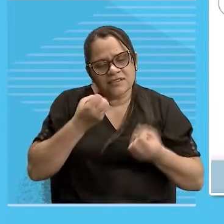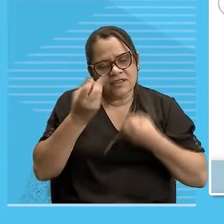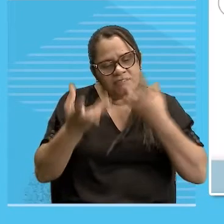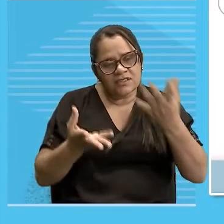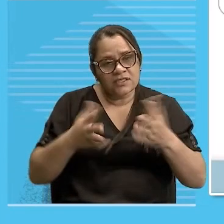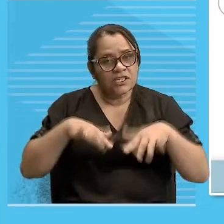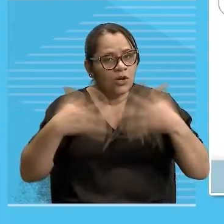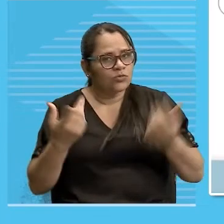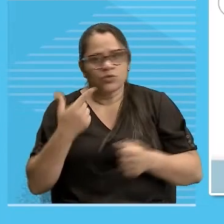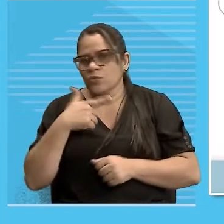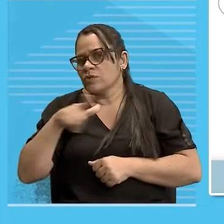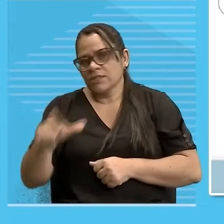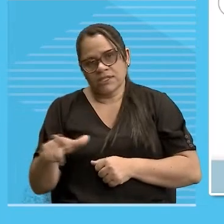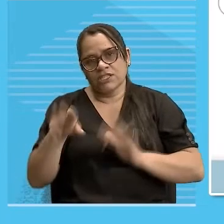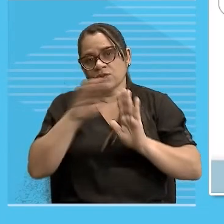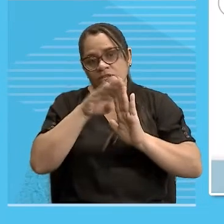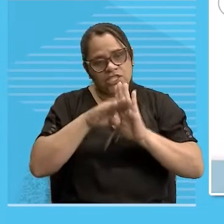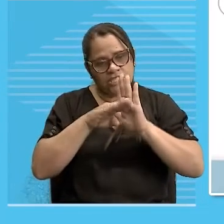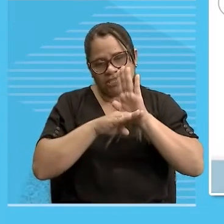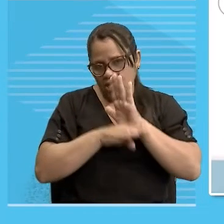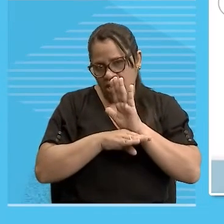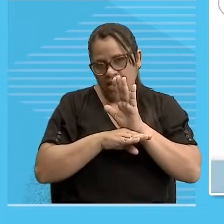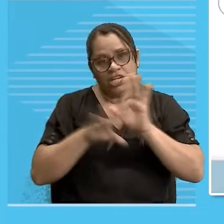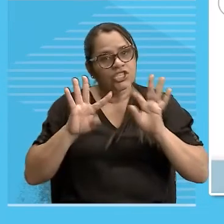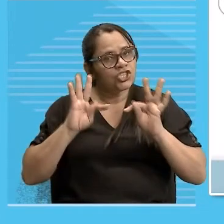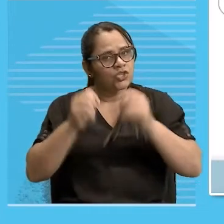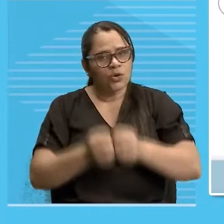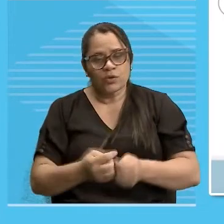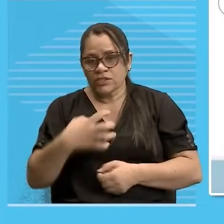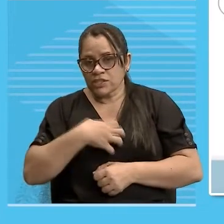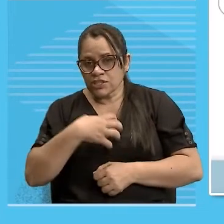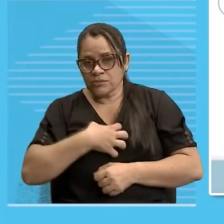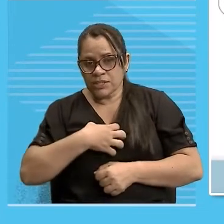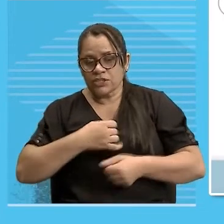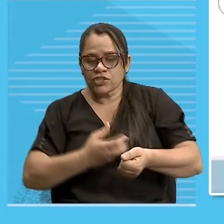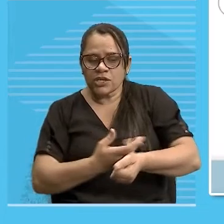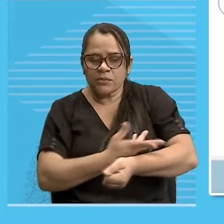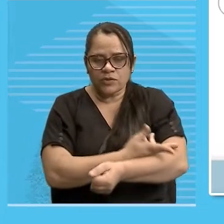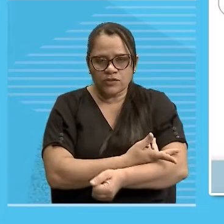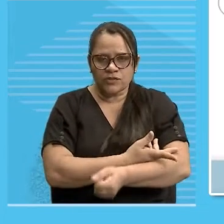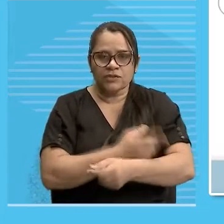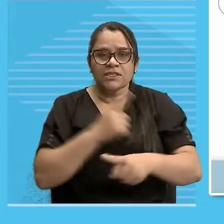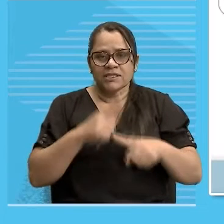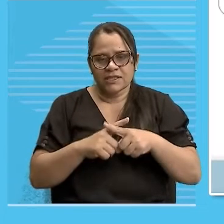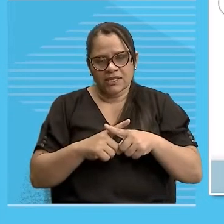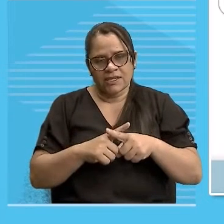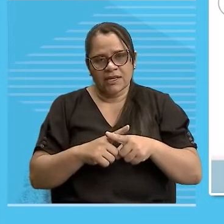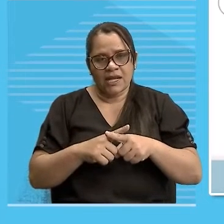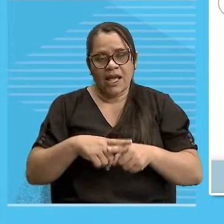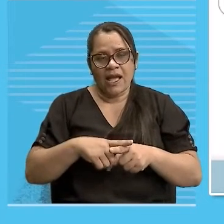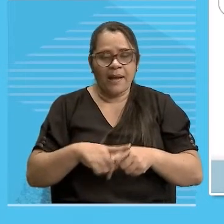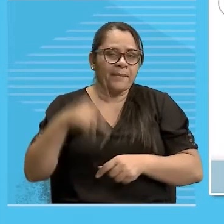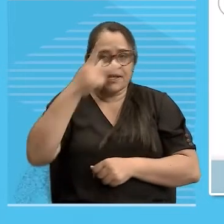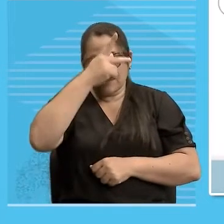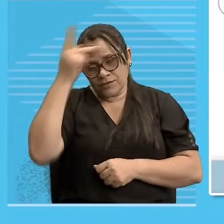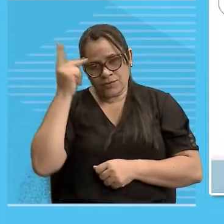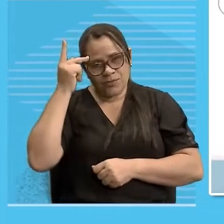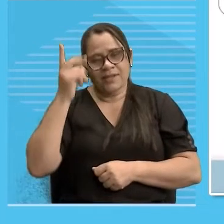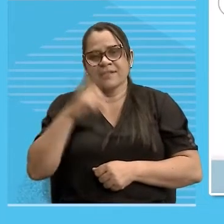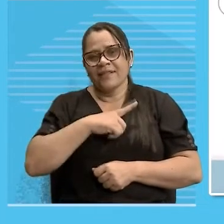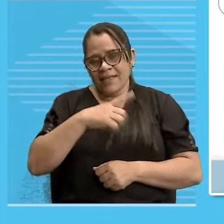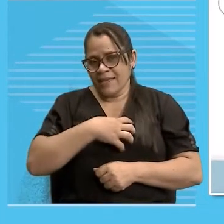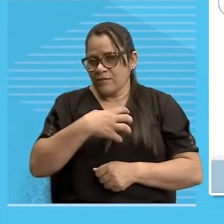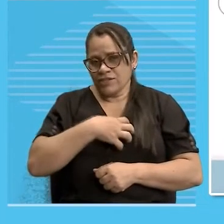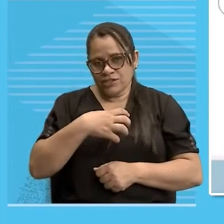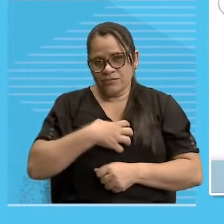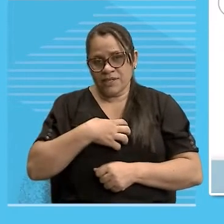para vocês agora, de imediato, todos os sentimentos e as emoções que pelas quais um ser humano pode passar. Então, claro que tem